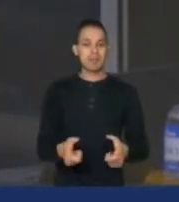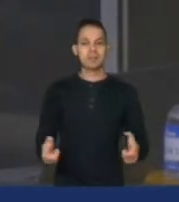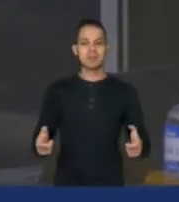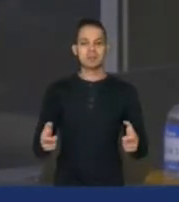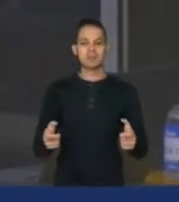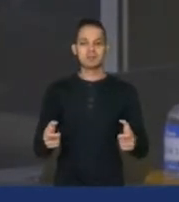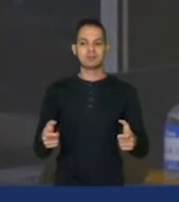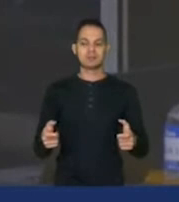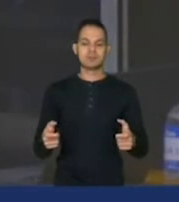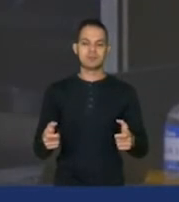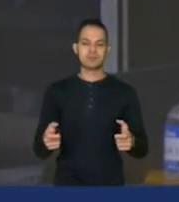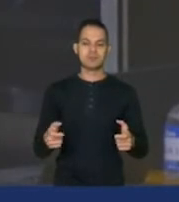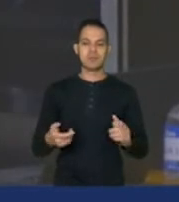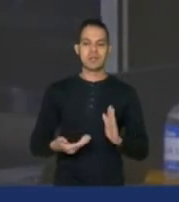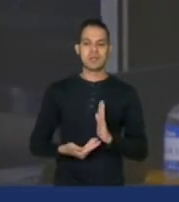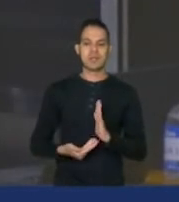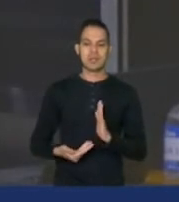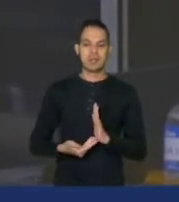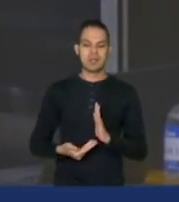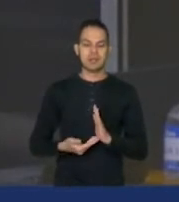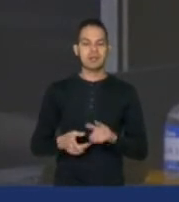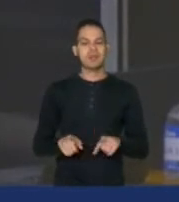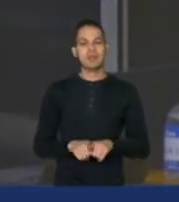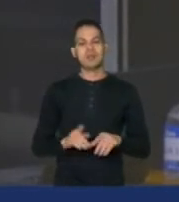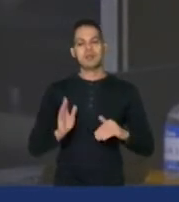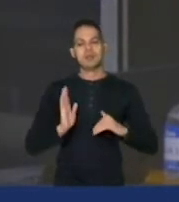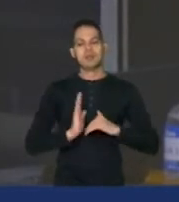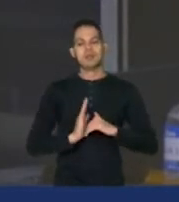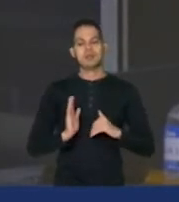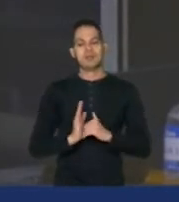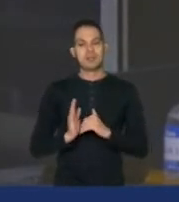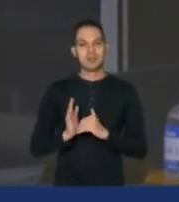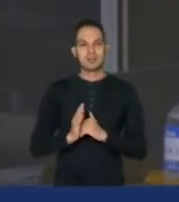Acredito que a maior parte da Câmara dos Deputados, do Senado, da República